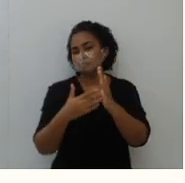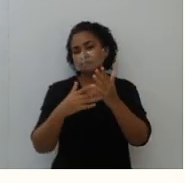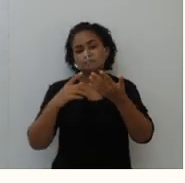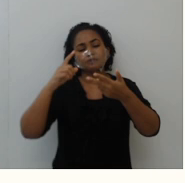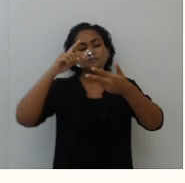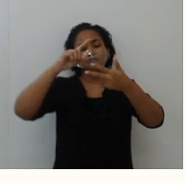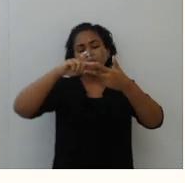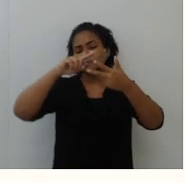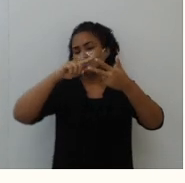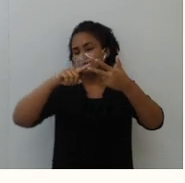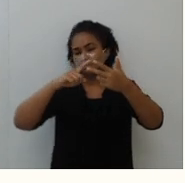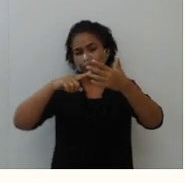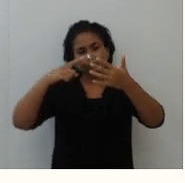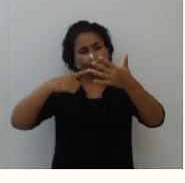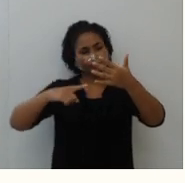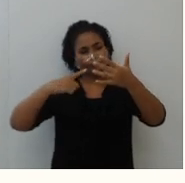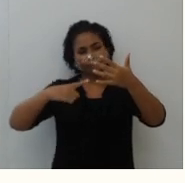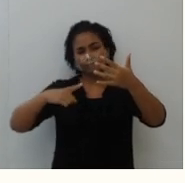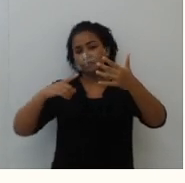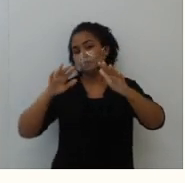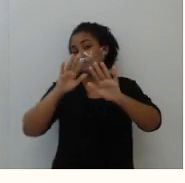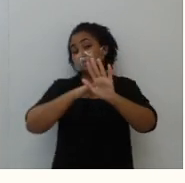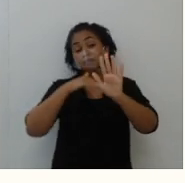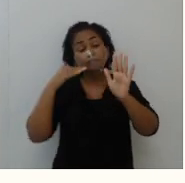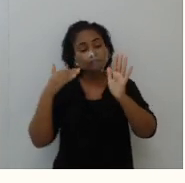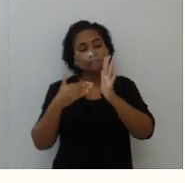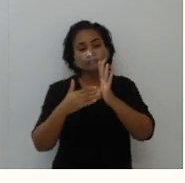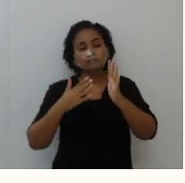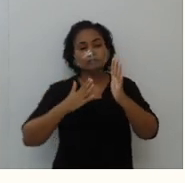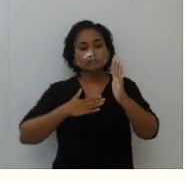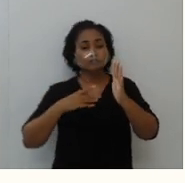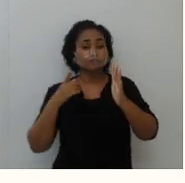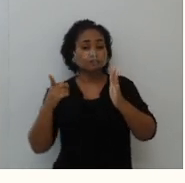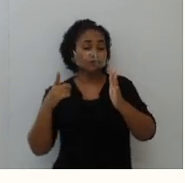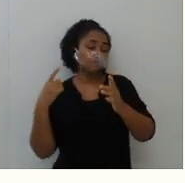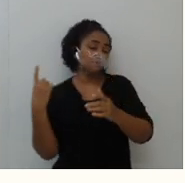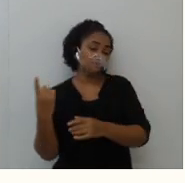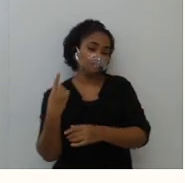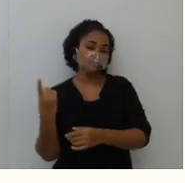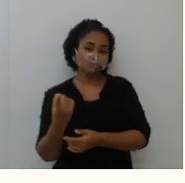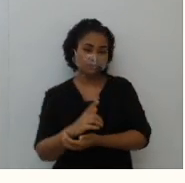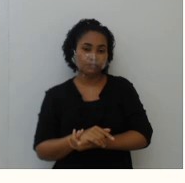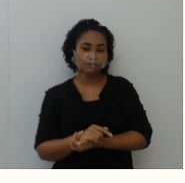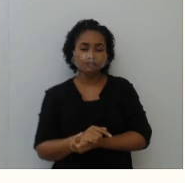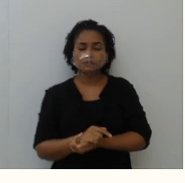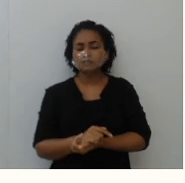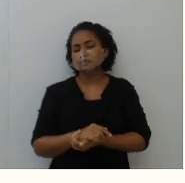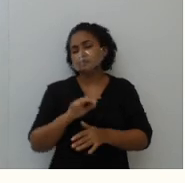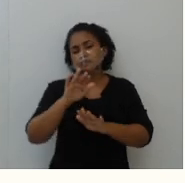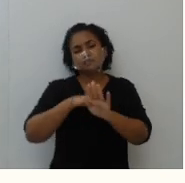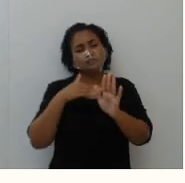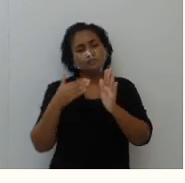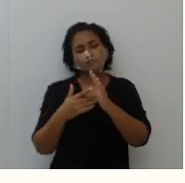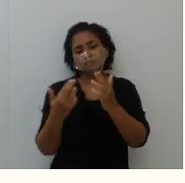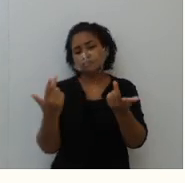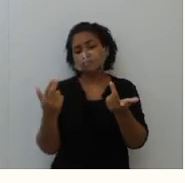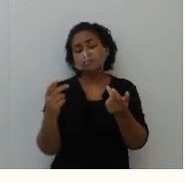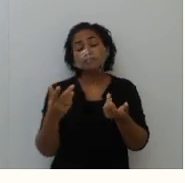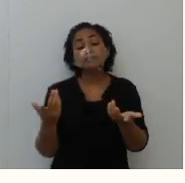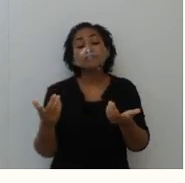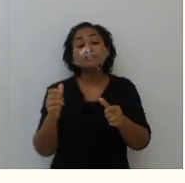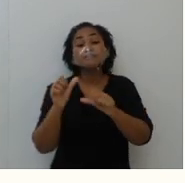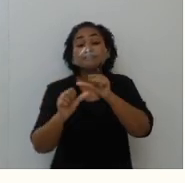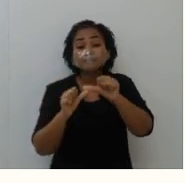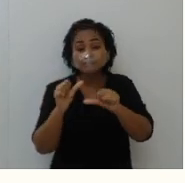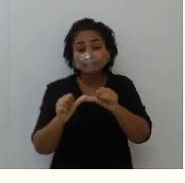he, she, it, we, you, they. Eu, tu, ele, nós, vós, eles. Os verbos vão ficar todos iguais. O que vai variar é o